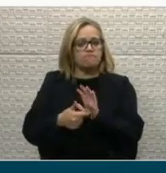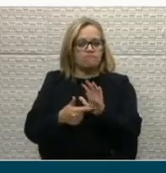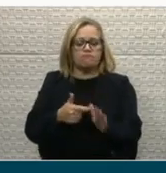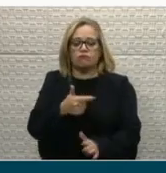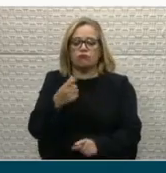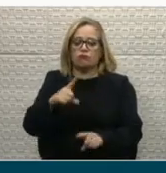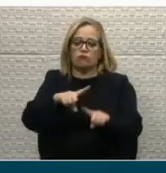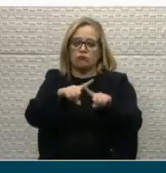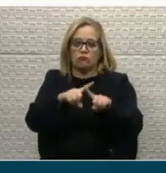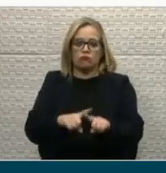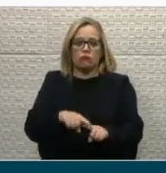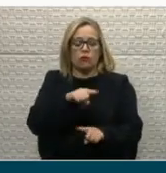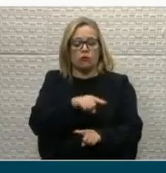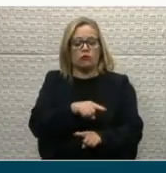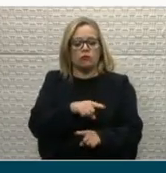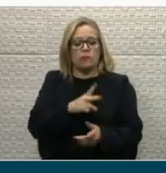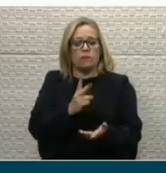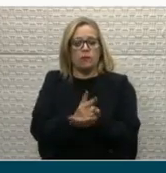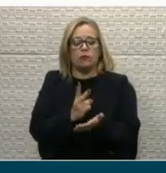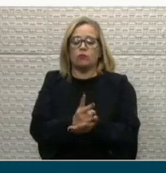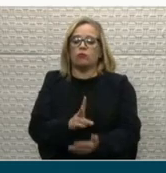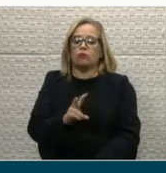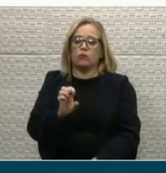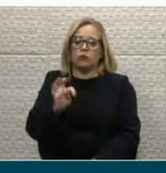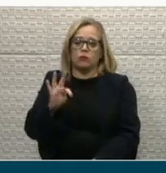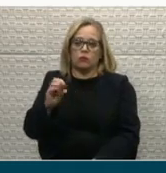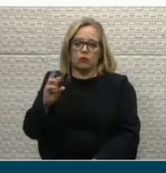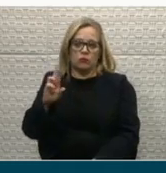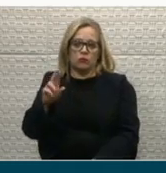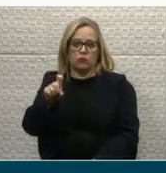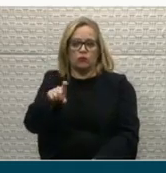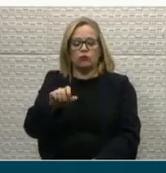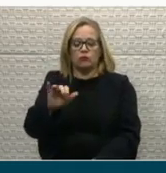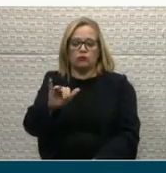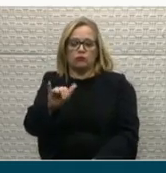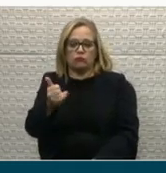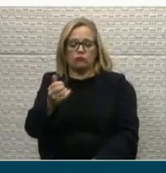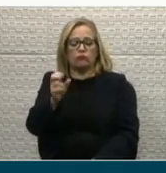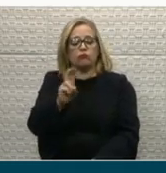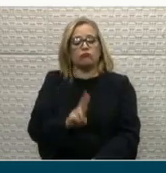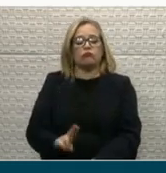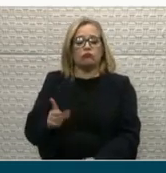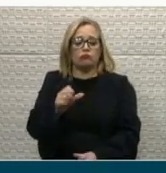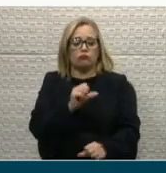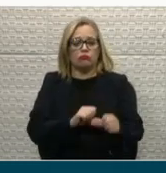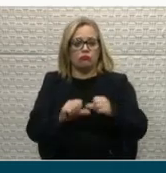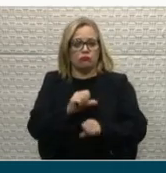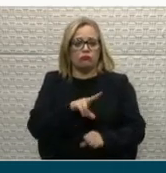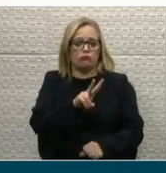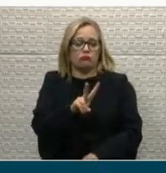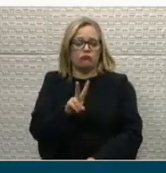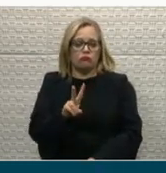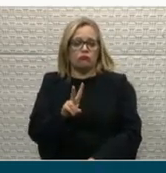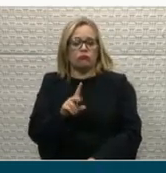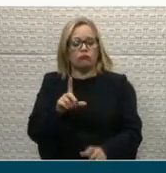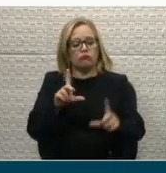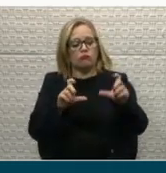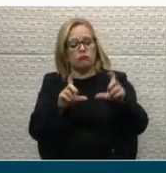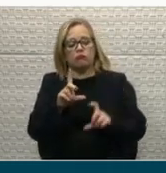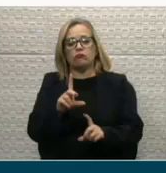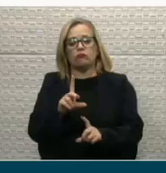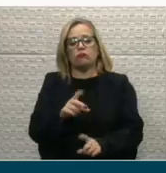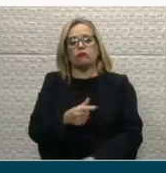duas vezes esse mesmo vetor xy. Então, aplicar a transformação sobre v, a sua imagem vai